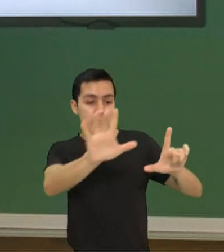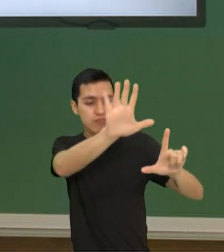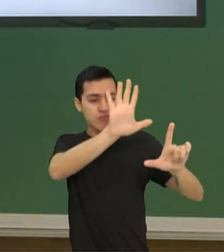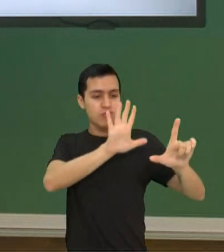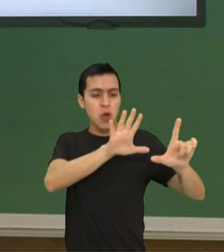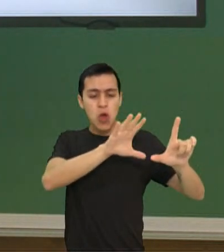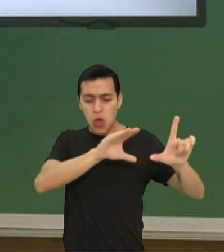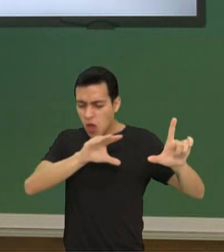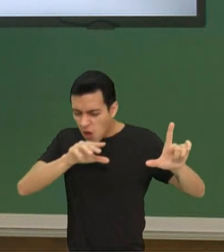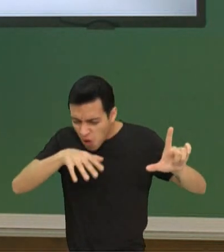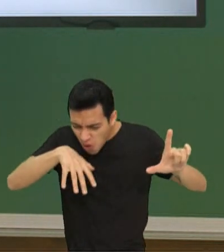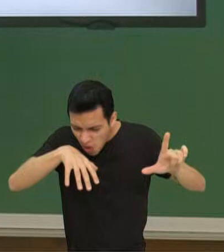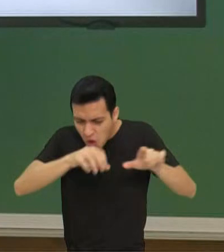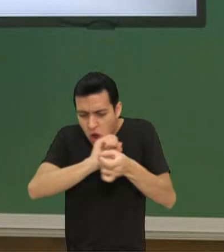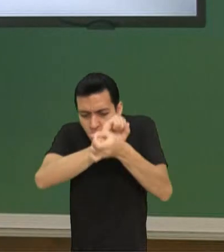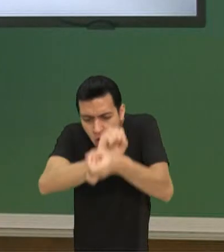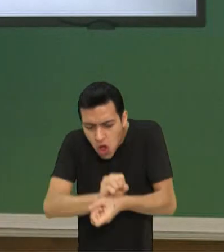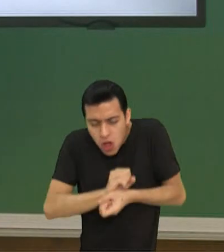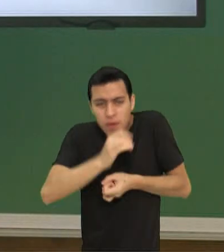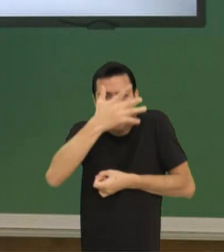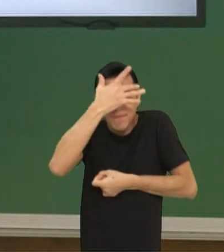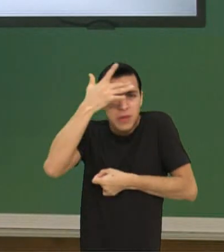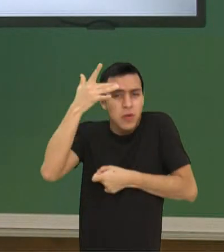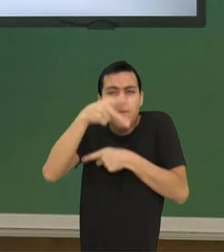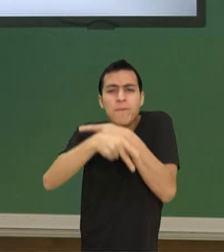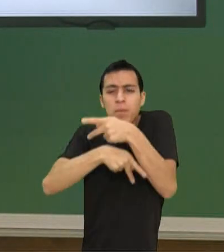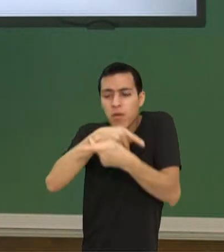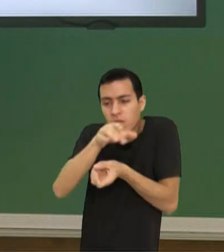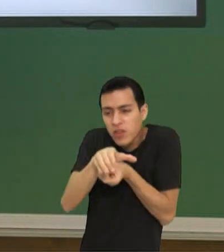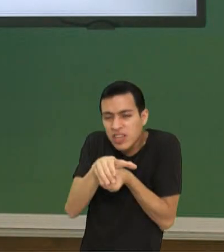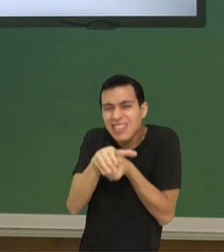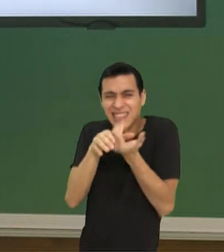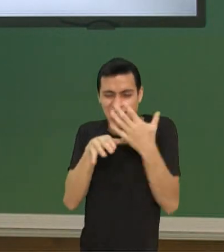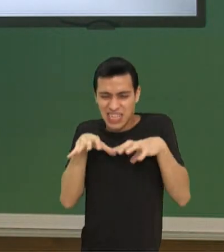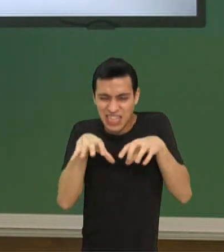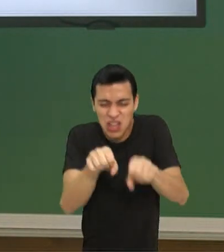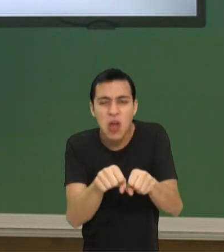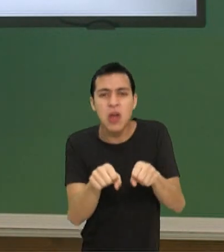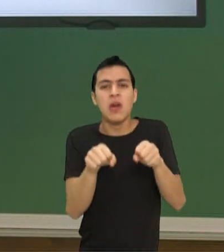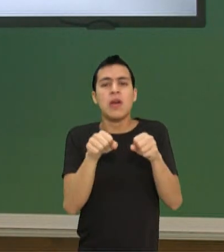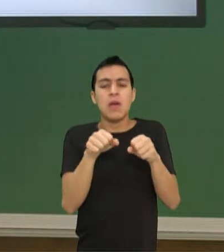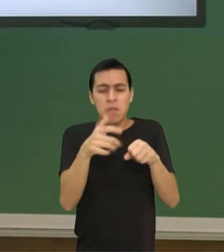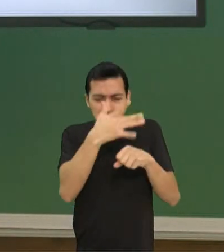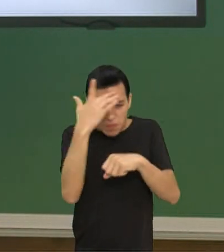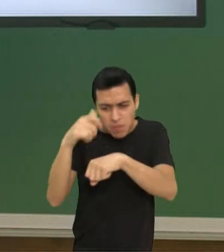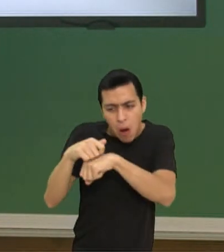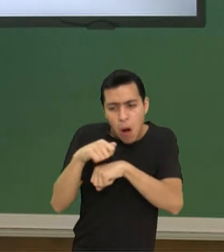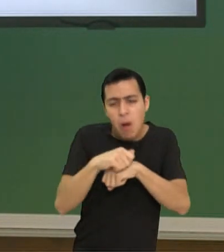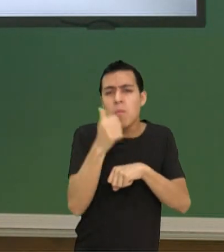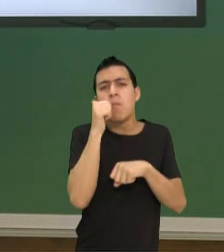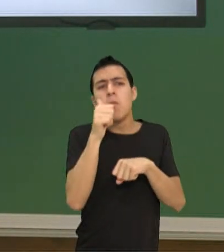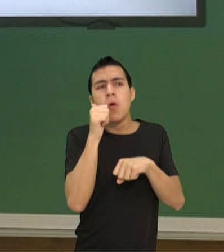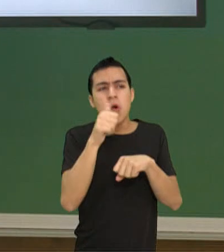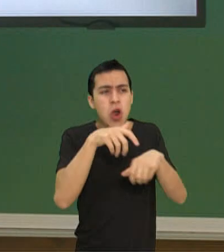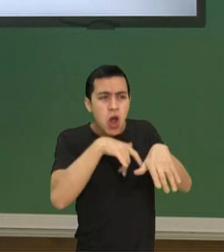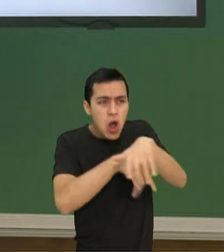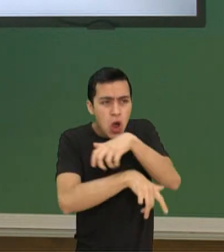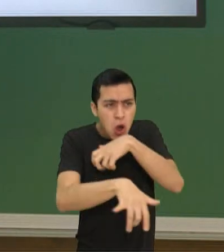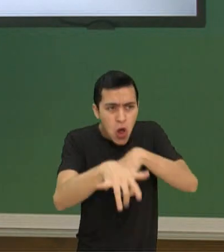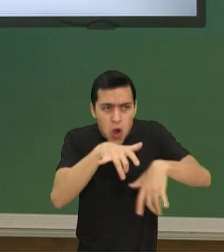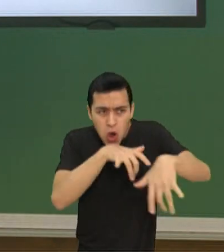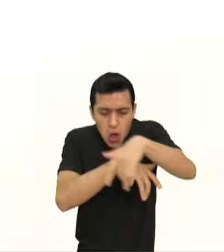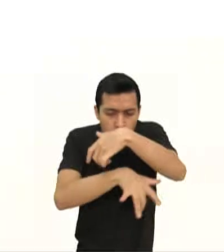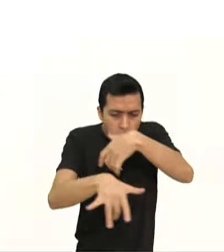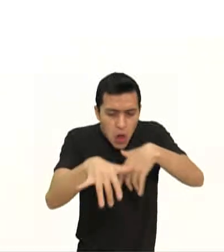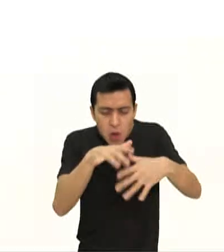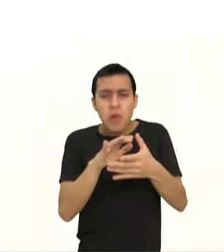marginalizadas, os escravizados, os indígenas, né, os povos originários, as mulheres, os pobres, todos eles aqui que mantinham a